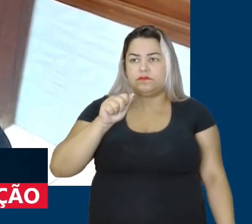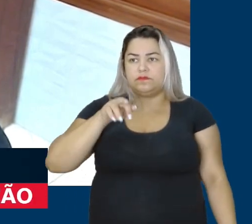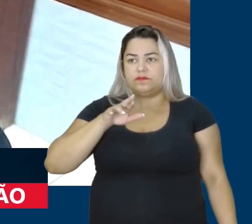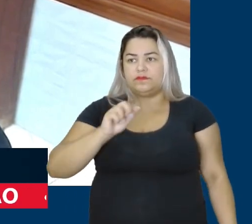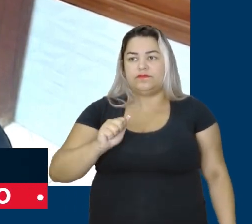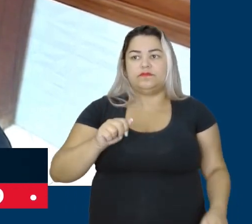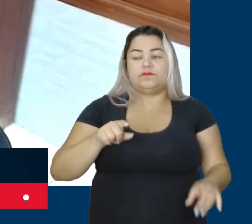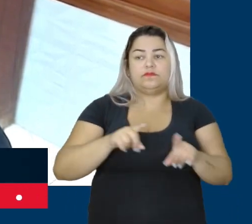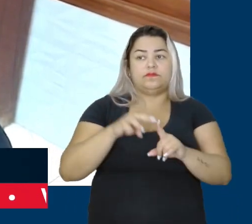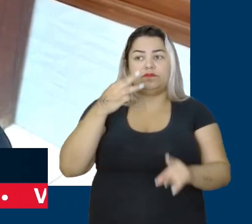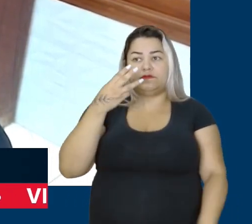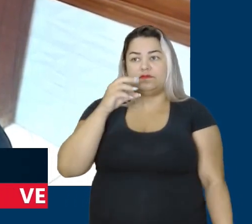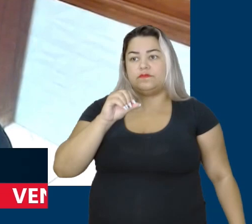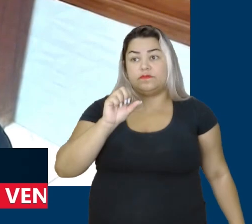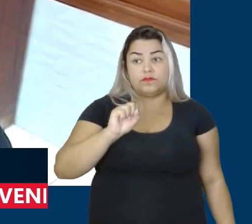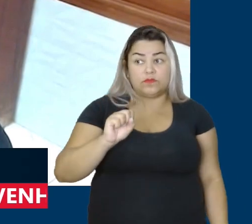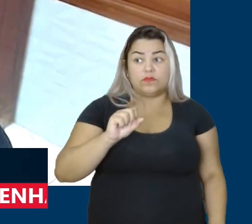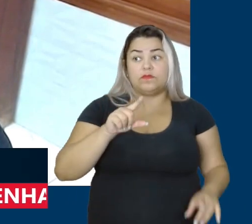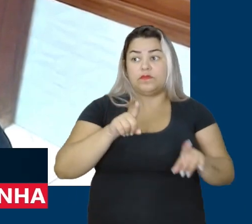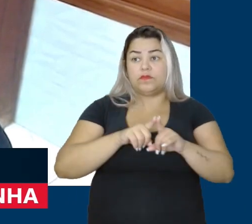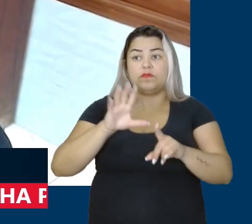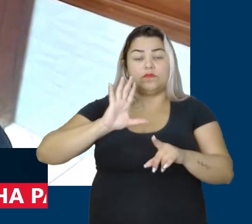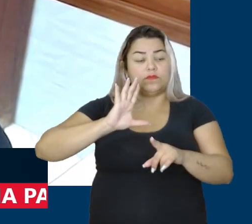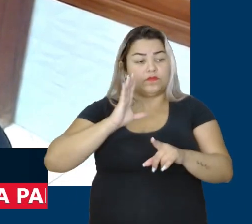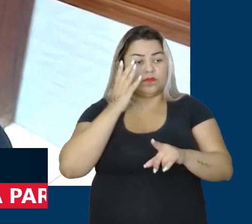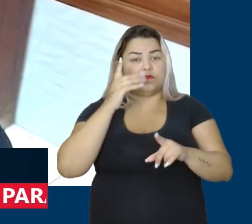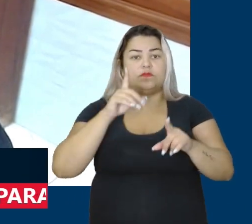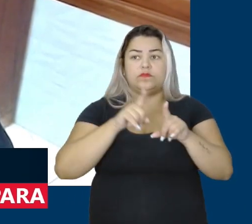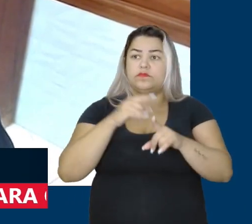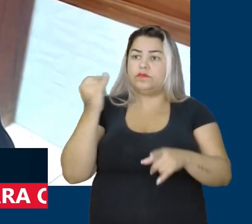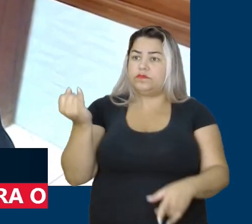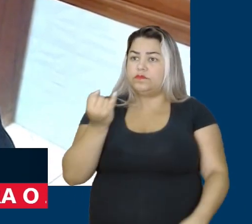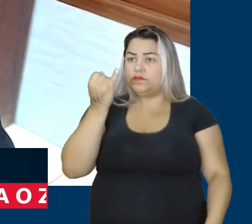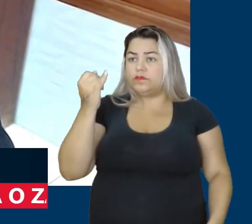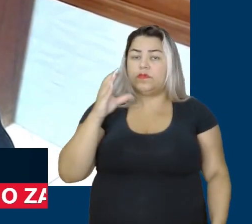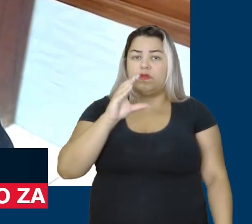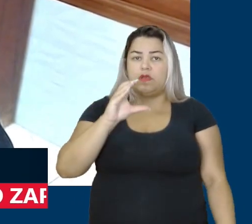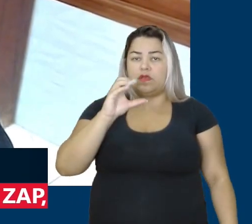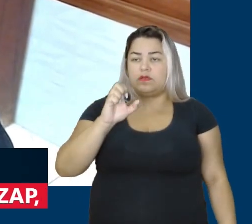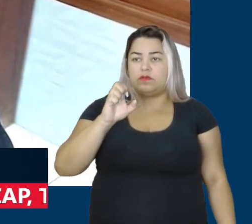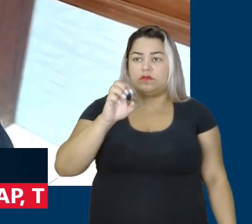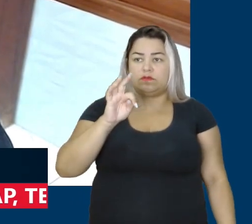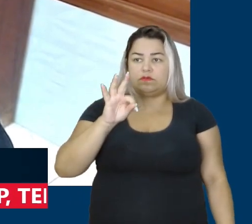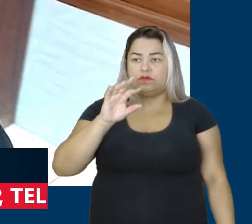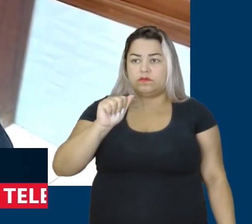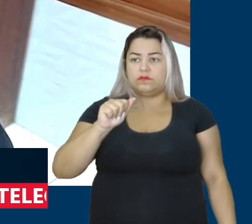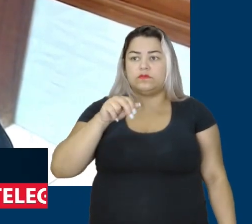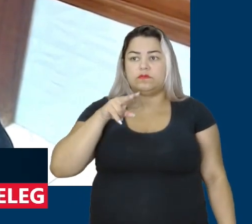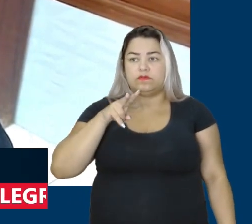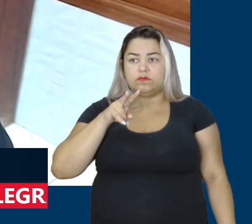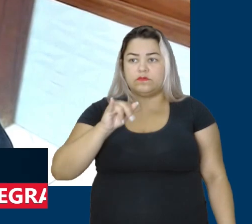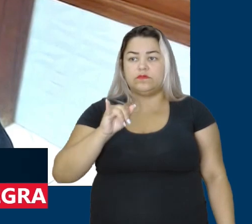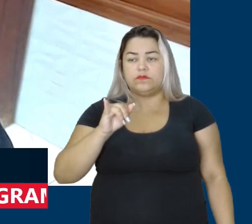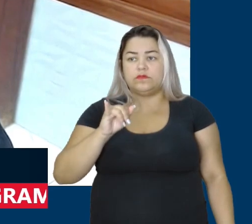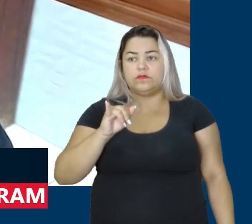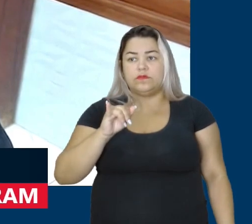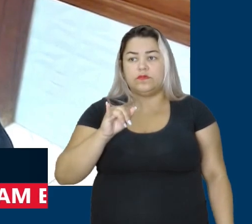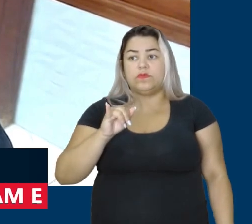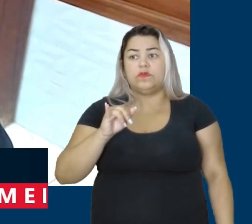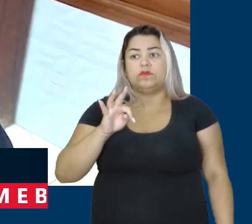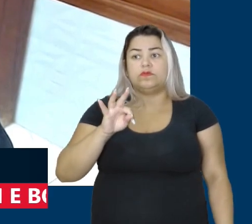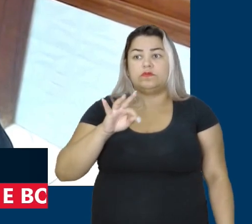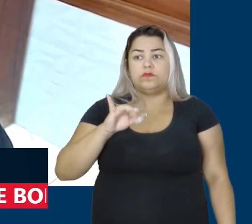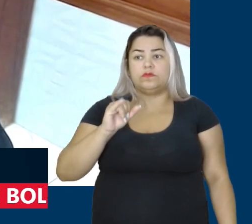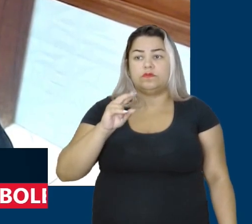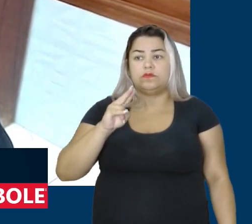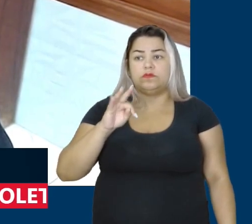30 segundos eu resolvo. Para mim, o mais importante de tudo é que a cesta básica vai ter imposto tributos